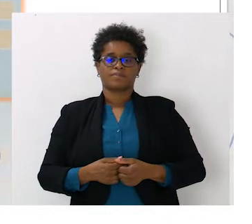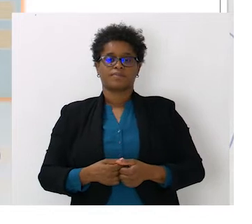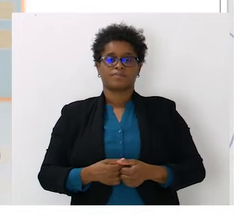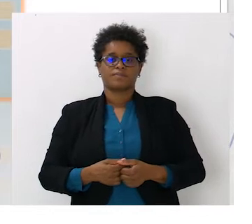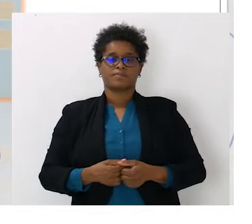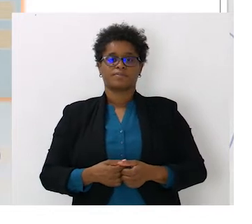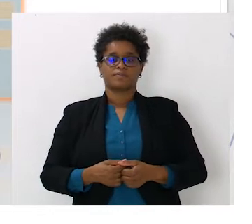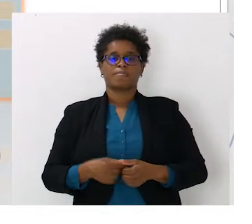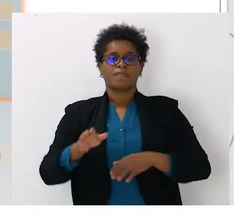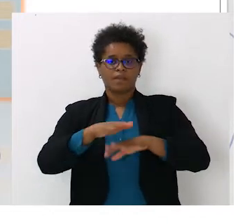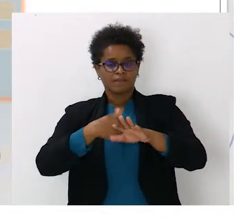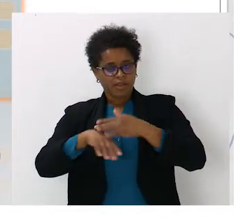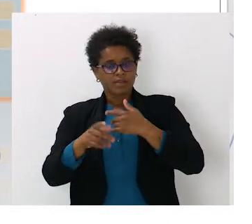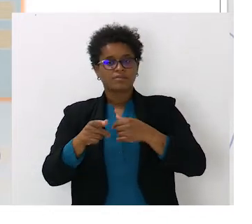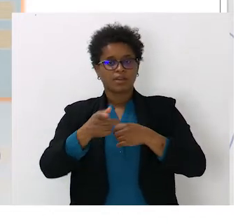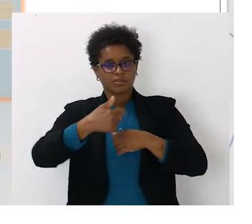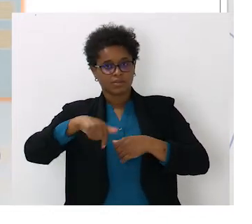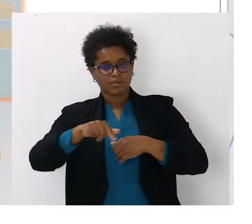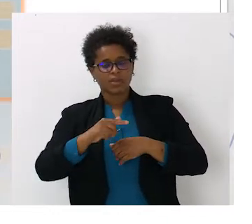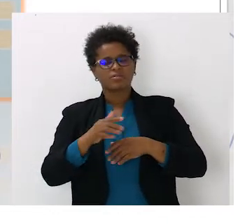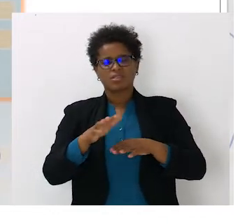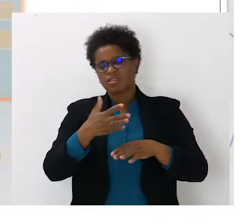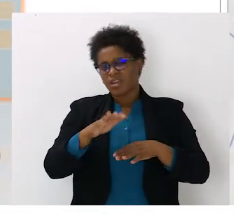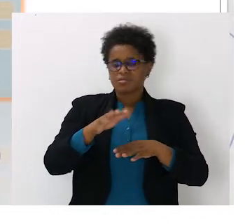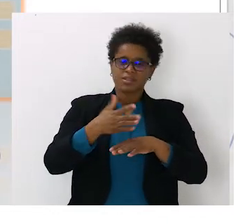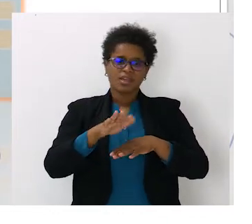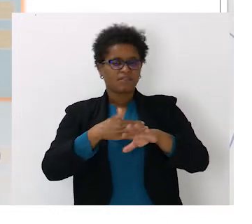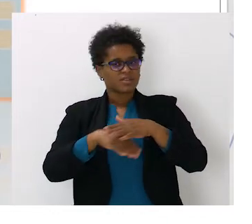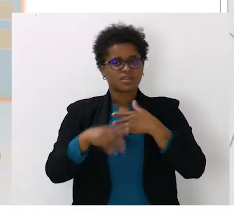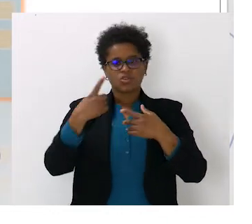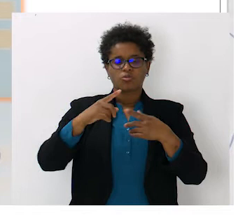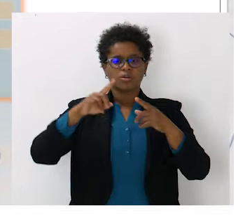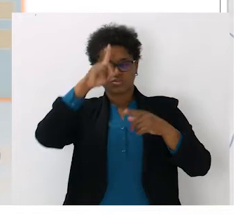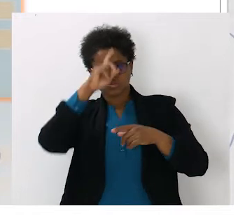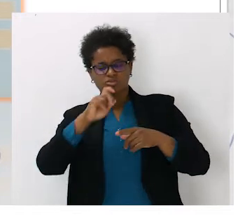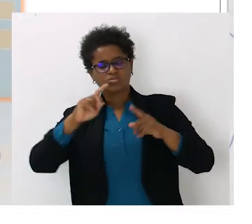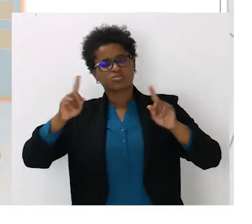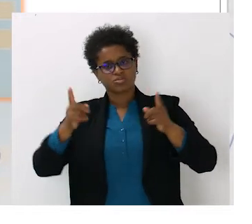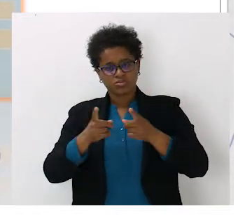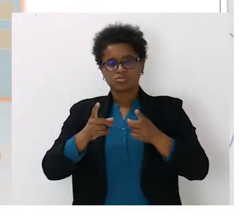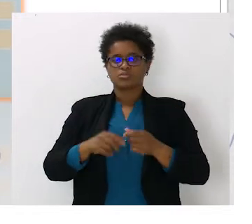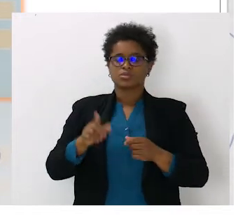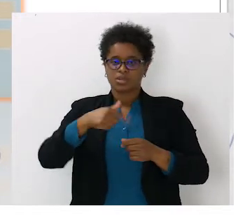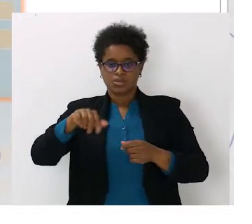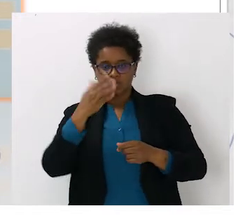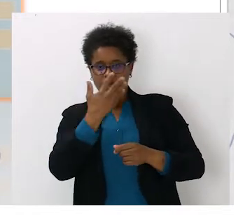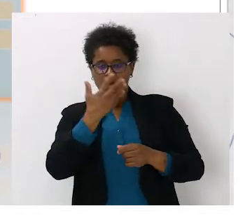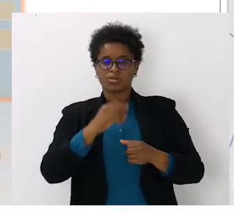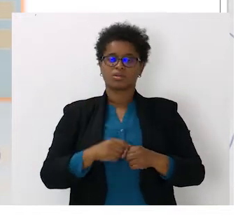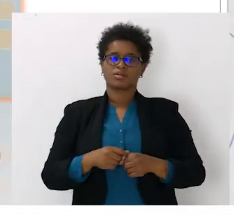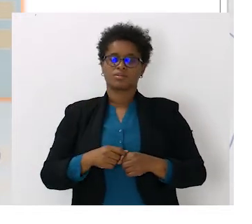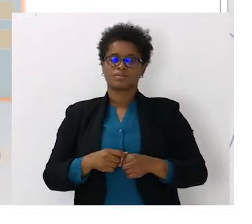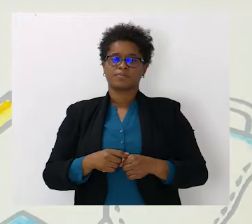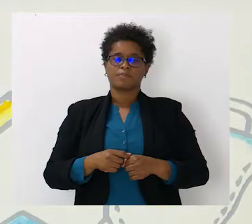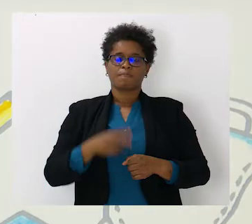Agora, vamos tentar fazer uma recapitulação da nossa